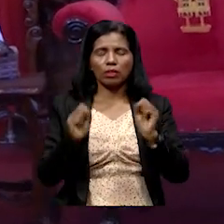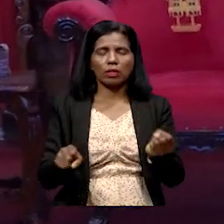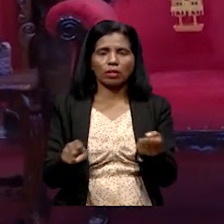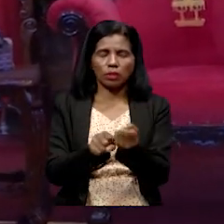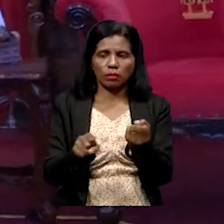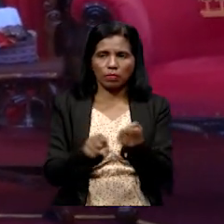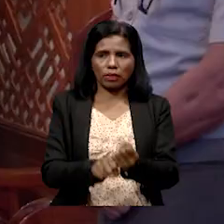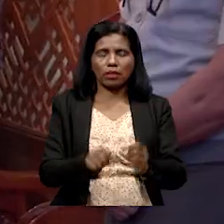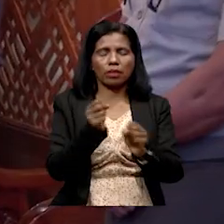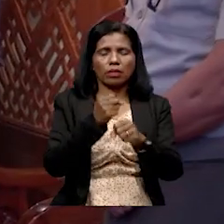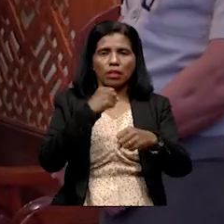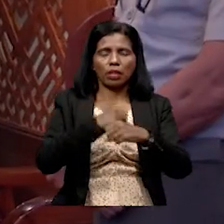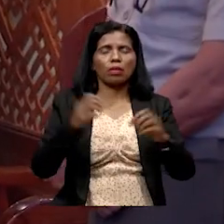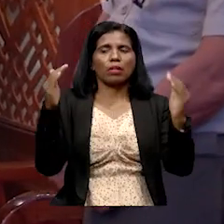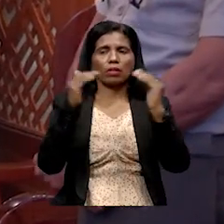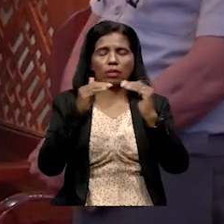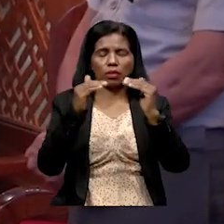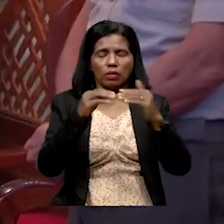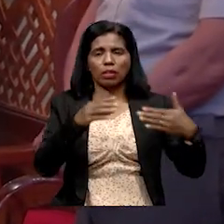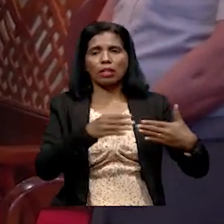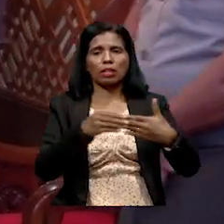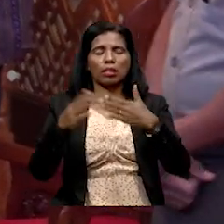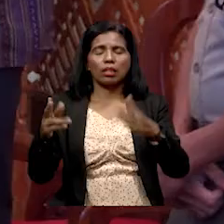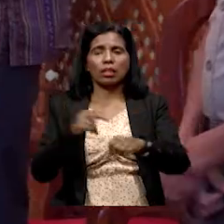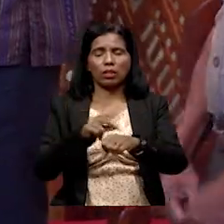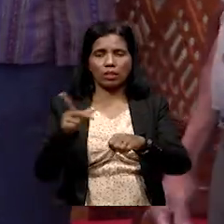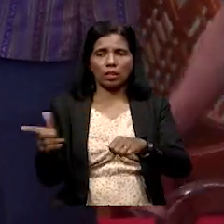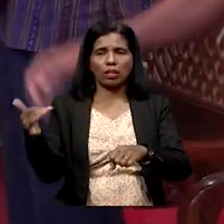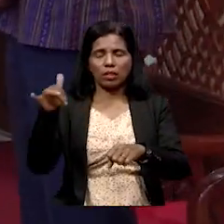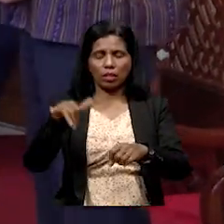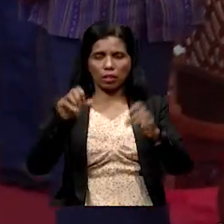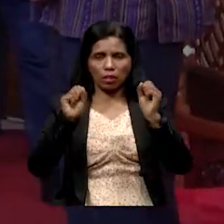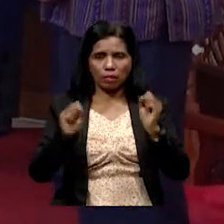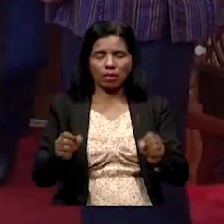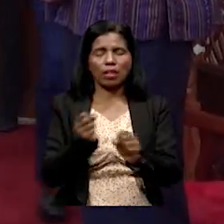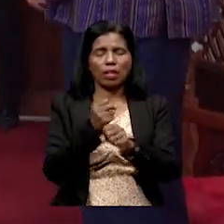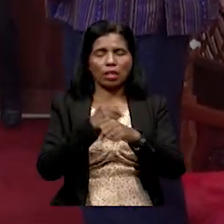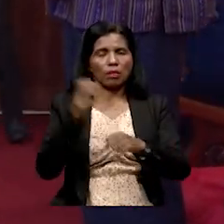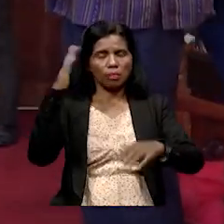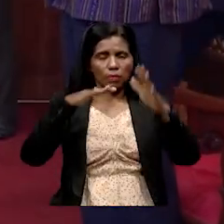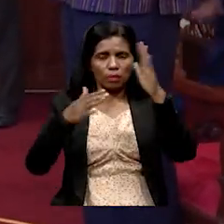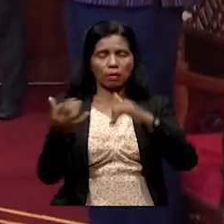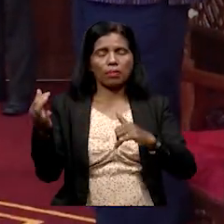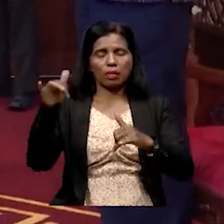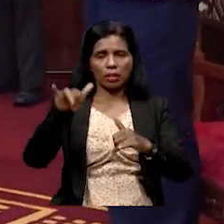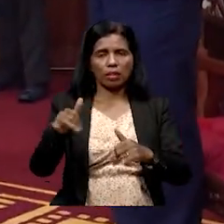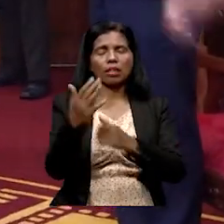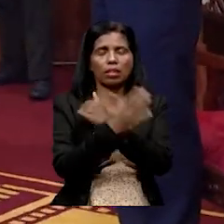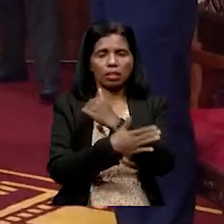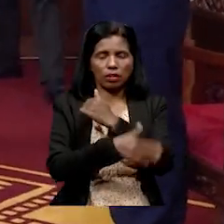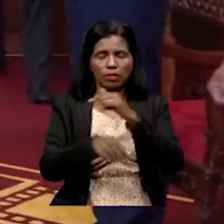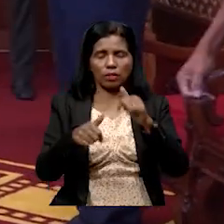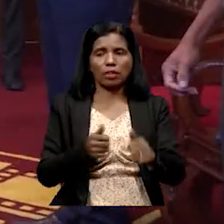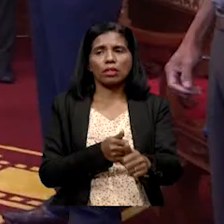apoio atu halo diálogo ho líder nacional sira nune bele soluciona problema sira iha rai larang. Tuir